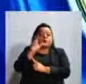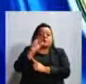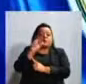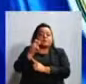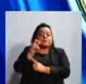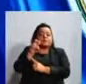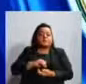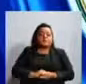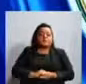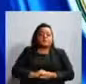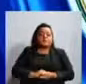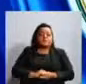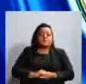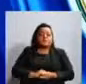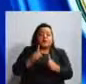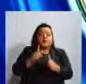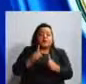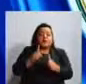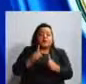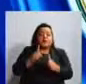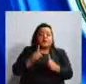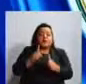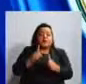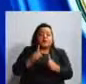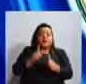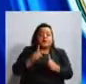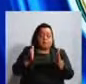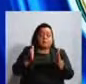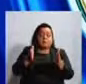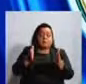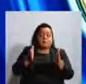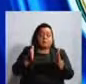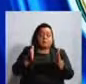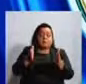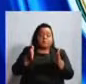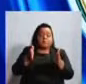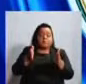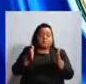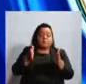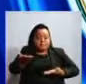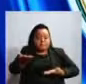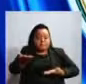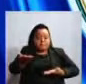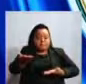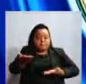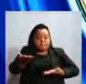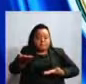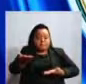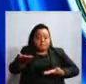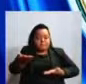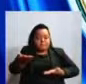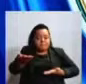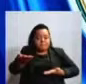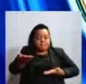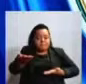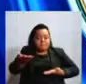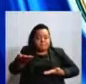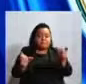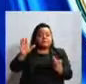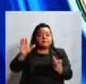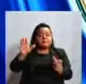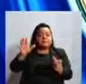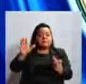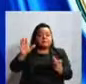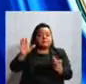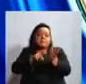O primeiro bloco do debate terá três rodadas de confronto direto entre os candidatos com um tema livre, no formato